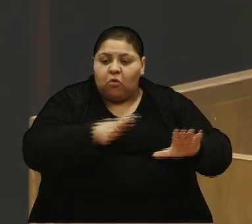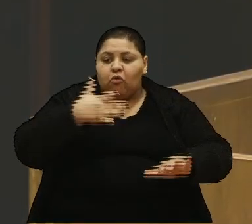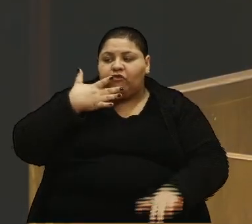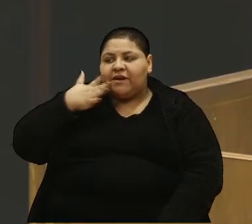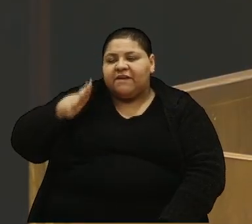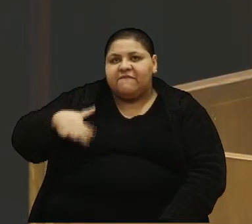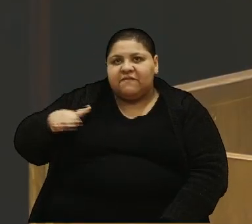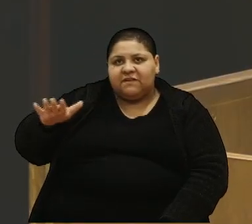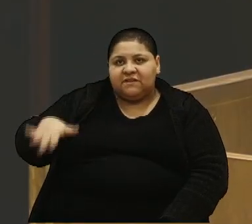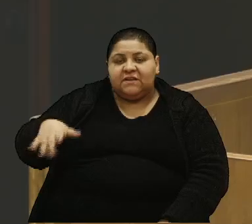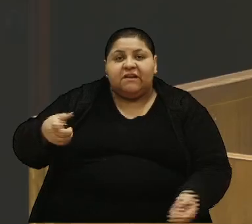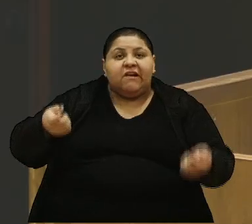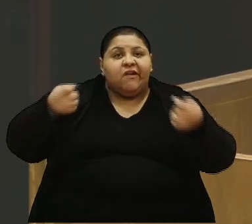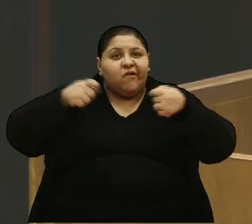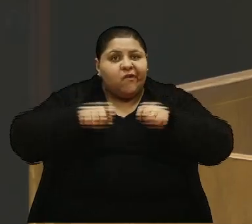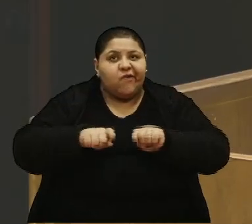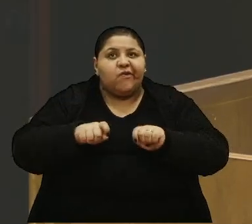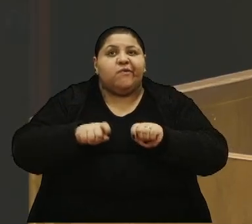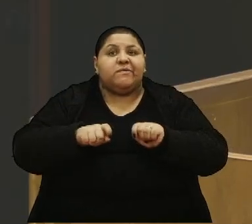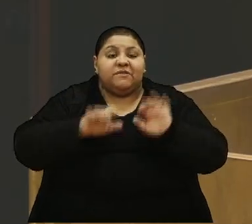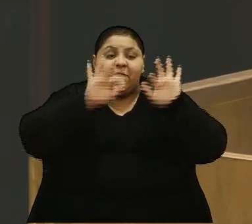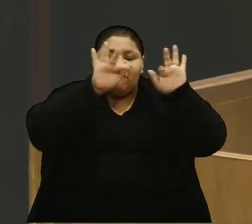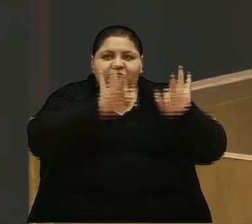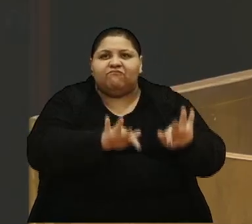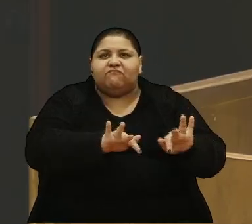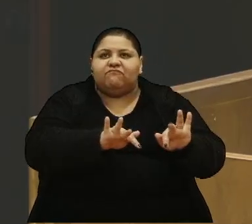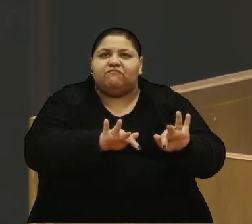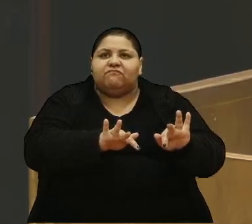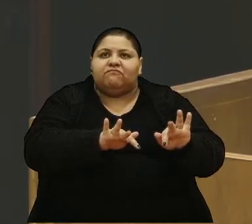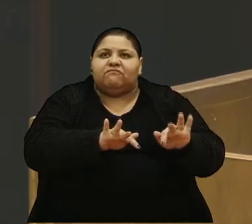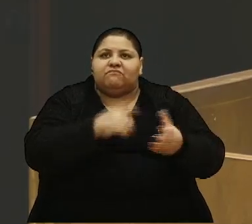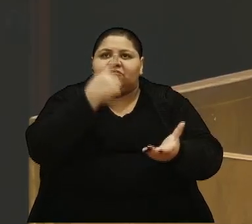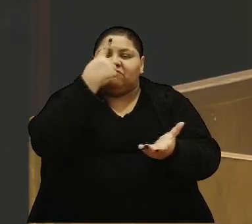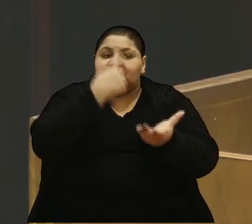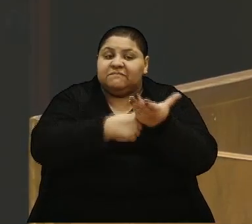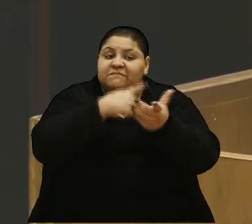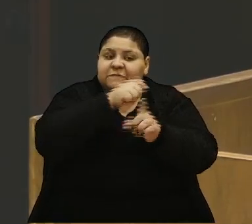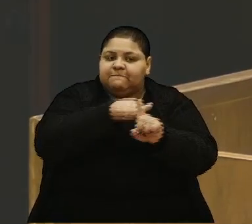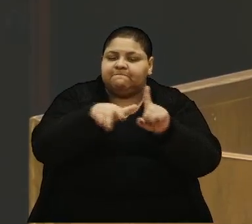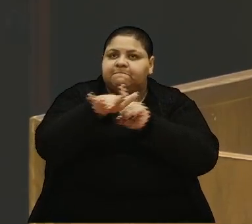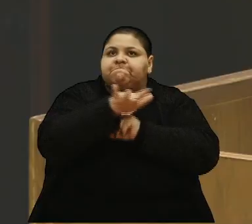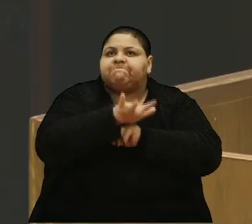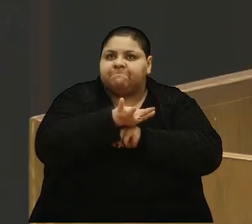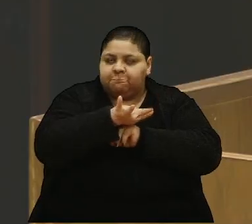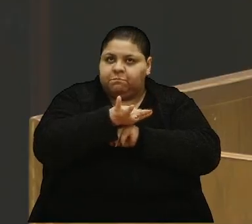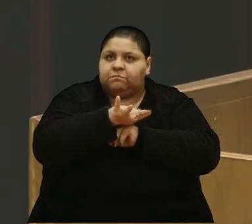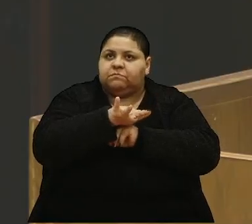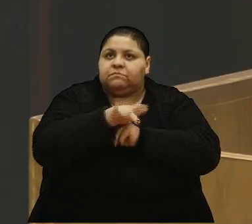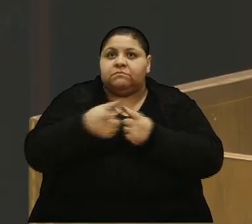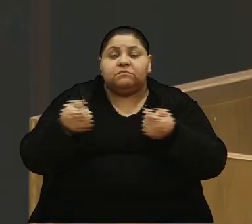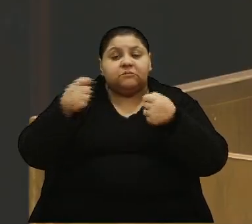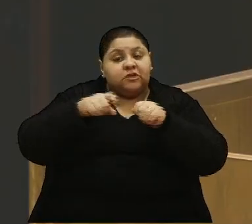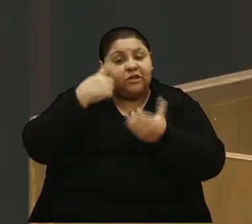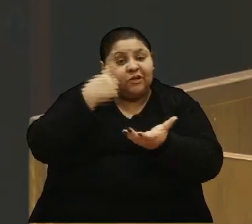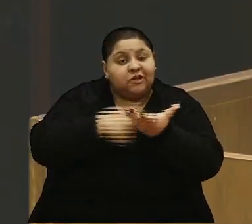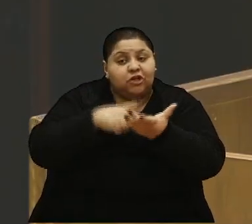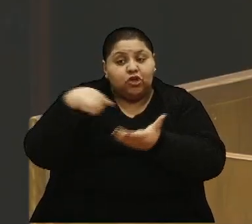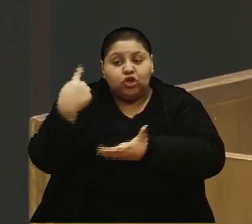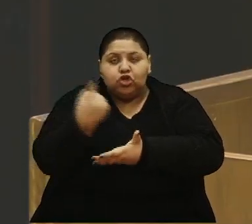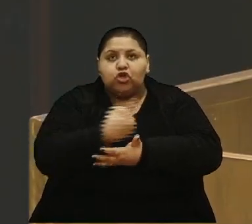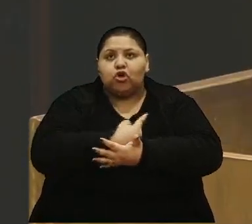infância precisa ser rechaçada e um compromisso da sociedade. Precisa ser um compromisso